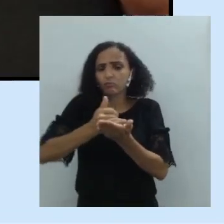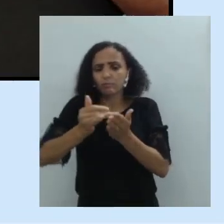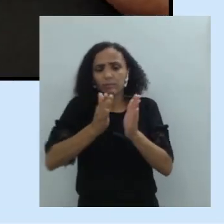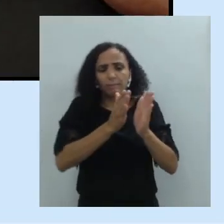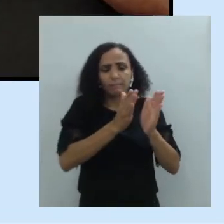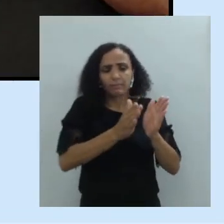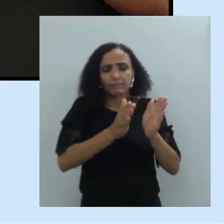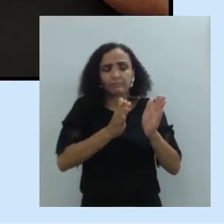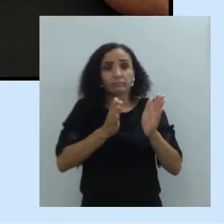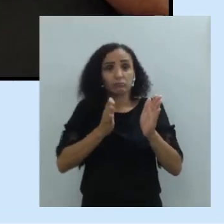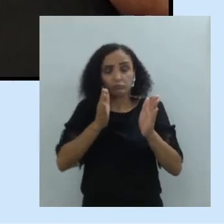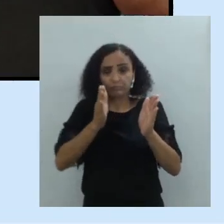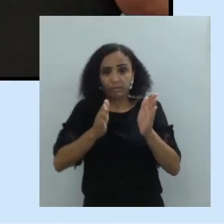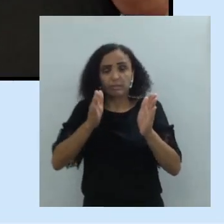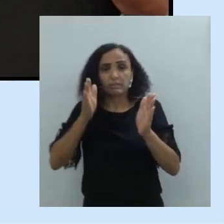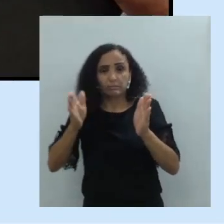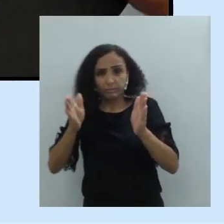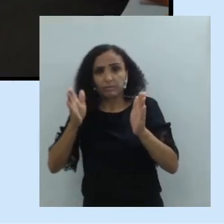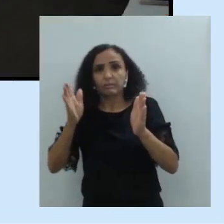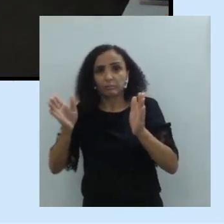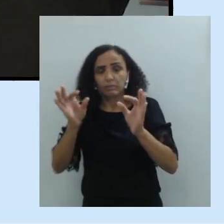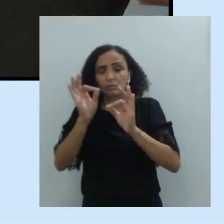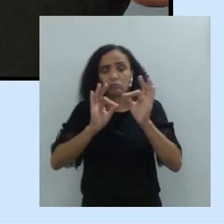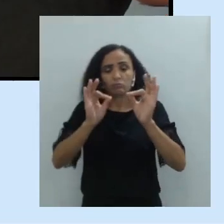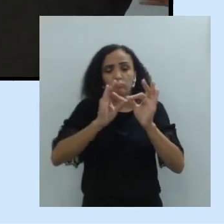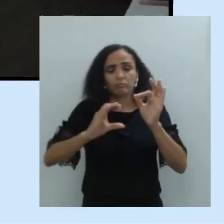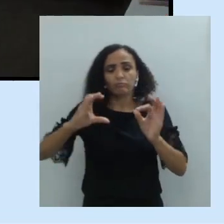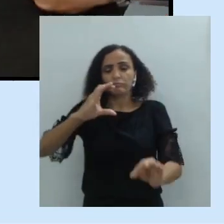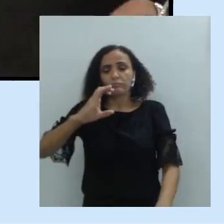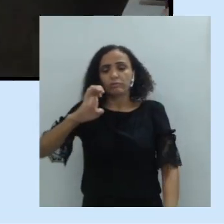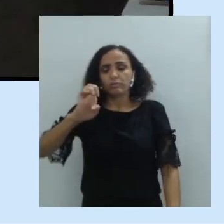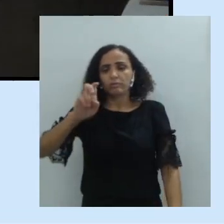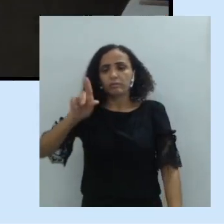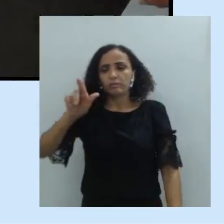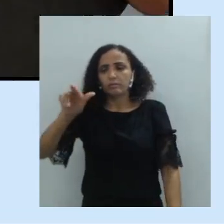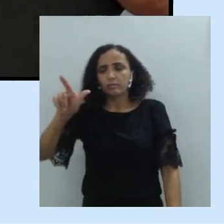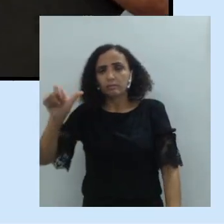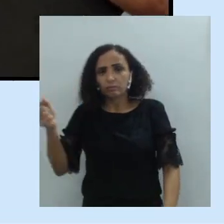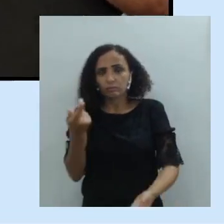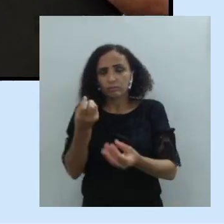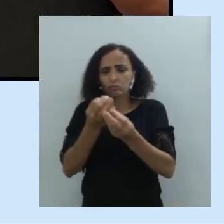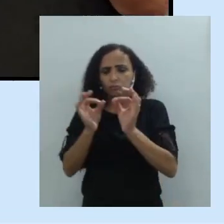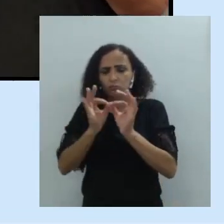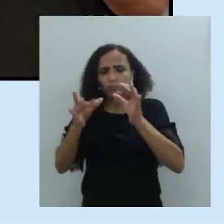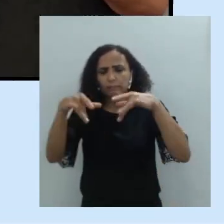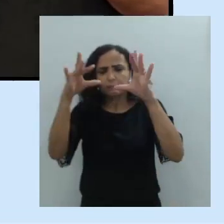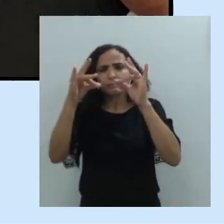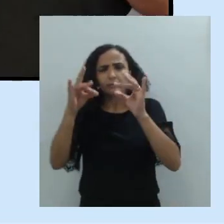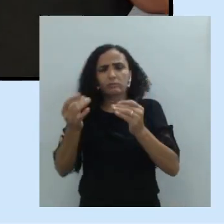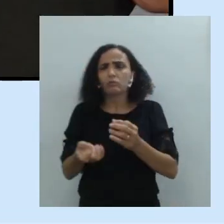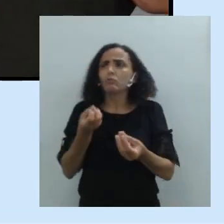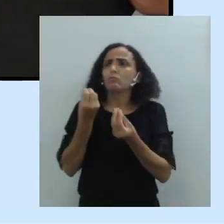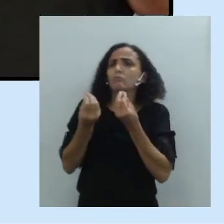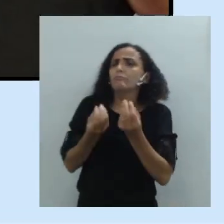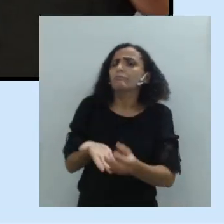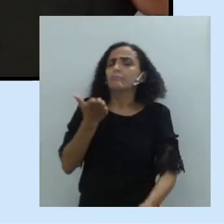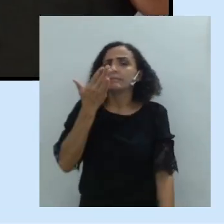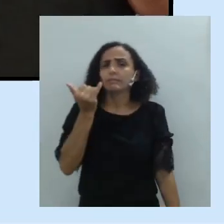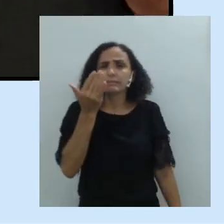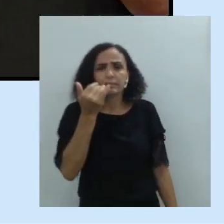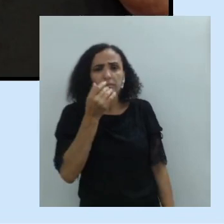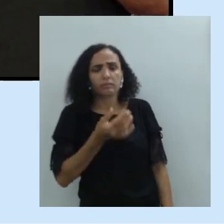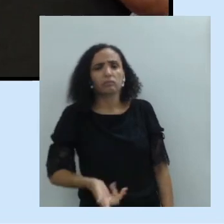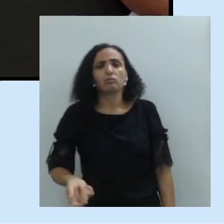dividir nas células, tá certo? As células são responsáveis pela transmissão dos nutrientes no organismo, quando você come, quando você toma